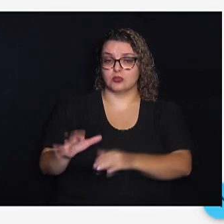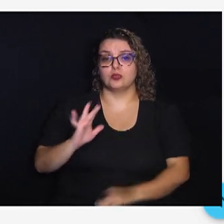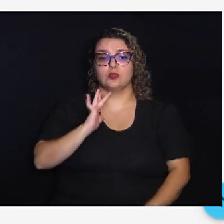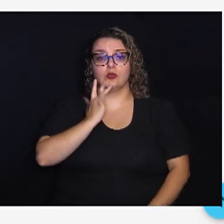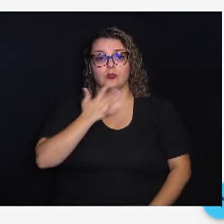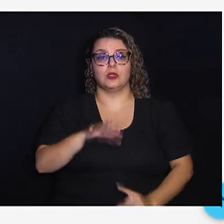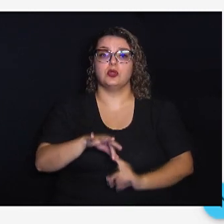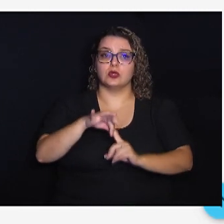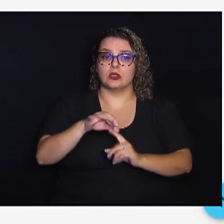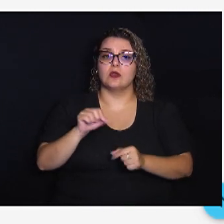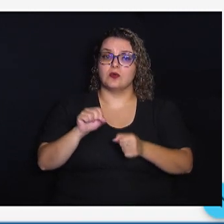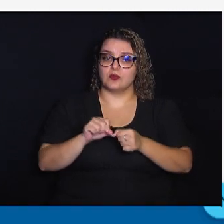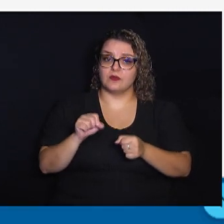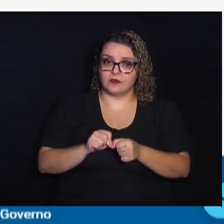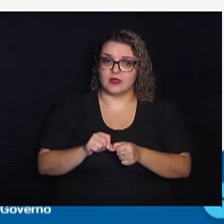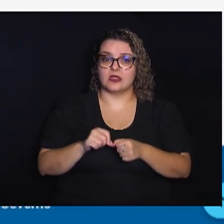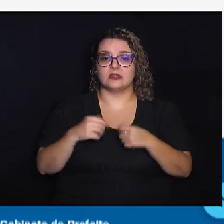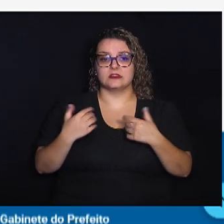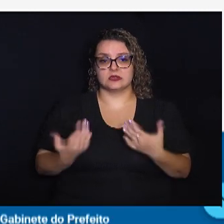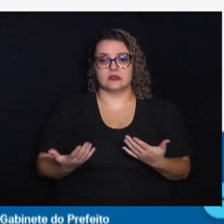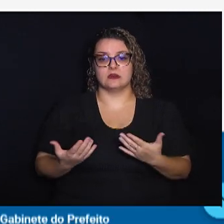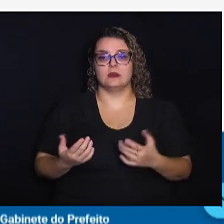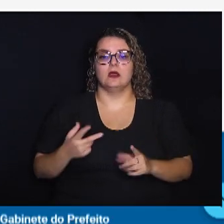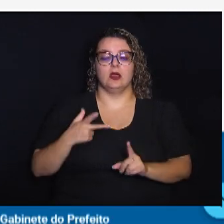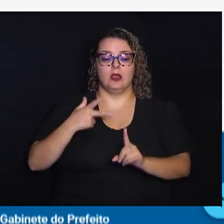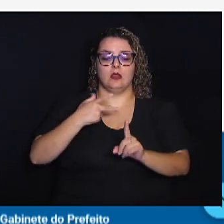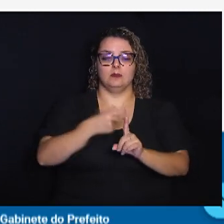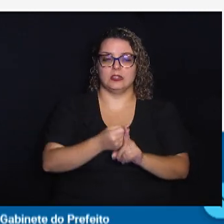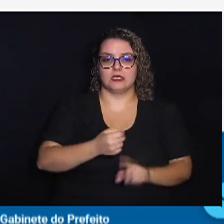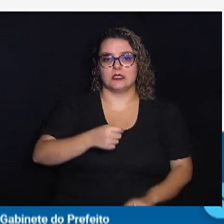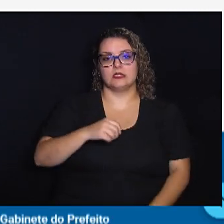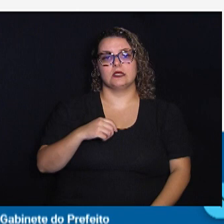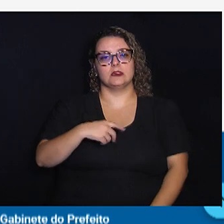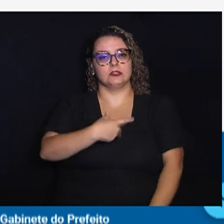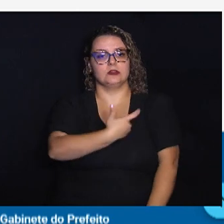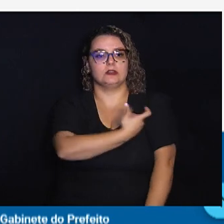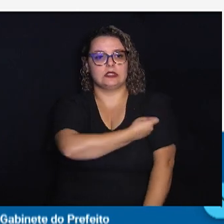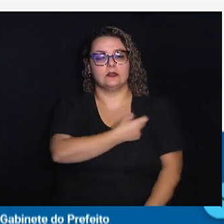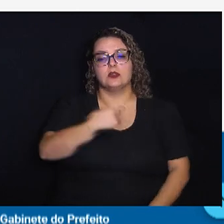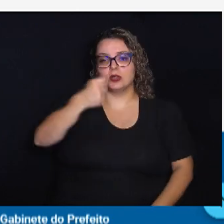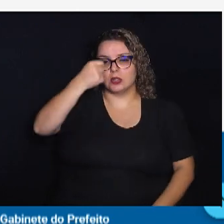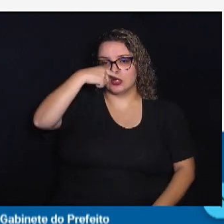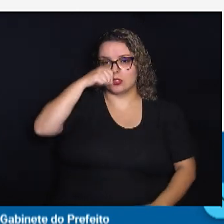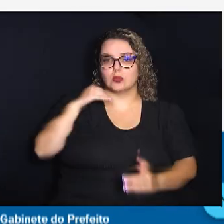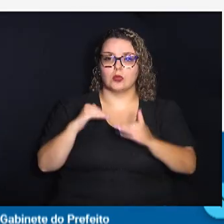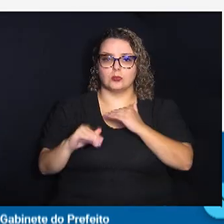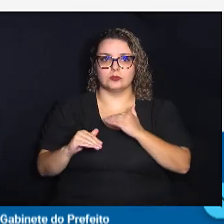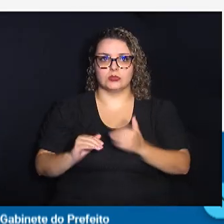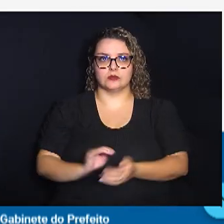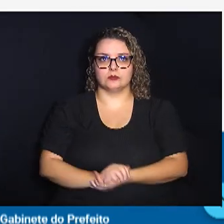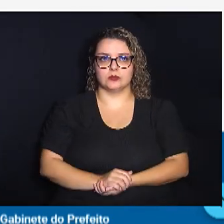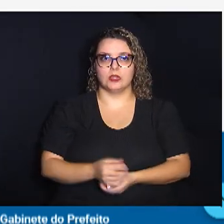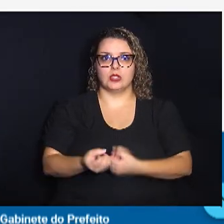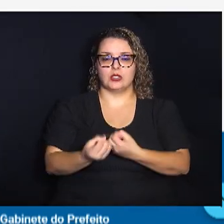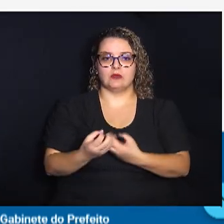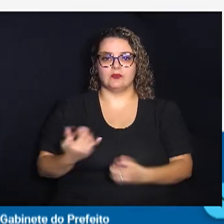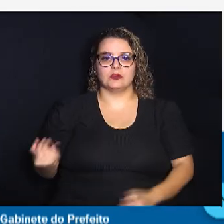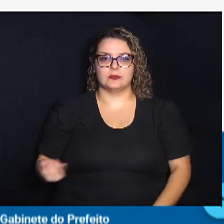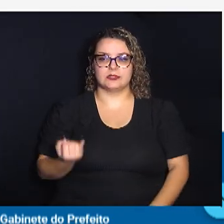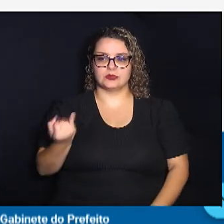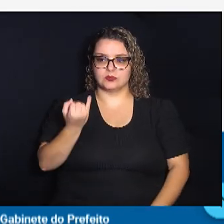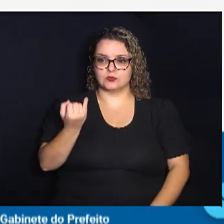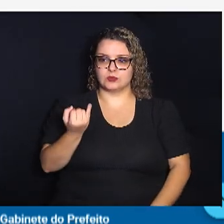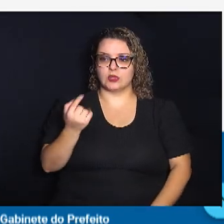prioritário, faça então a aplicação da vacina contra a gripe. Informação importante,